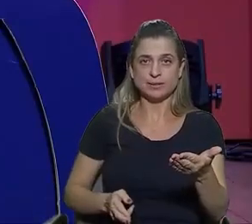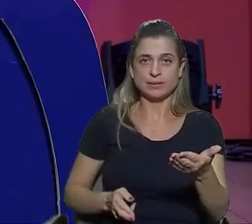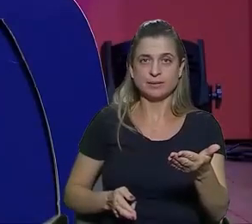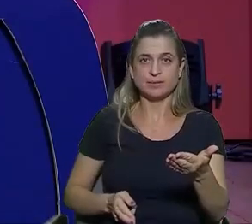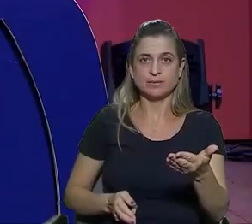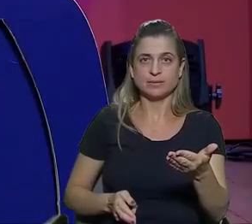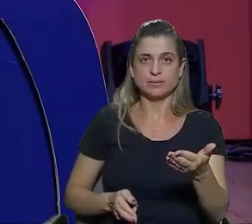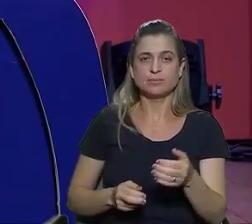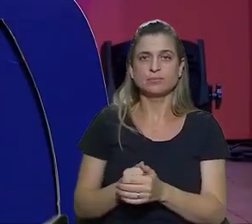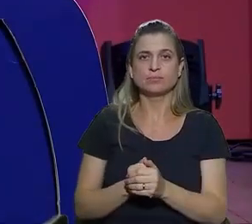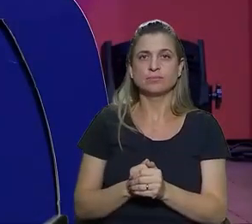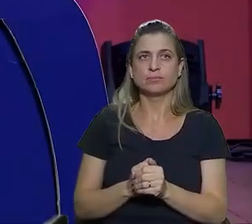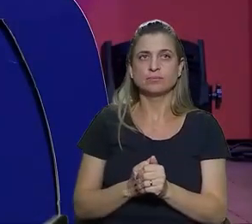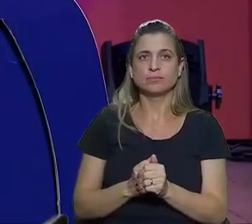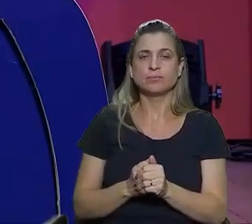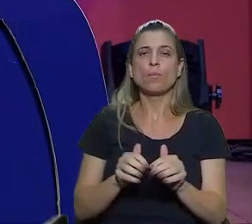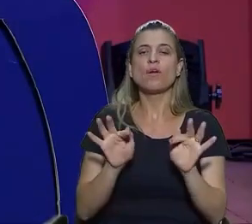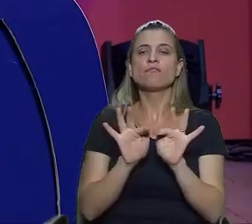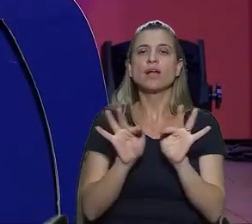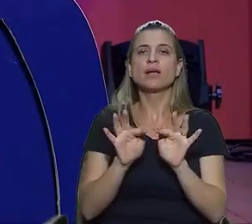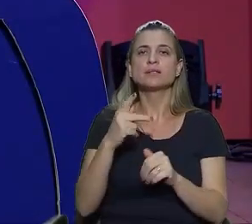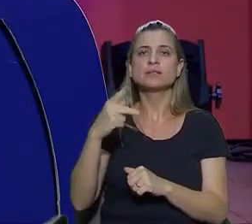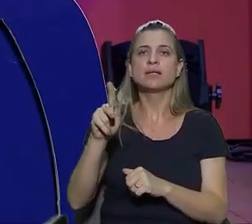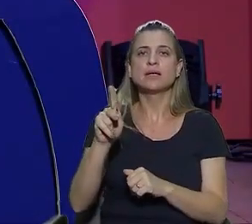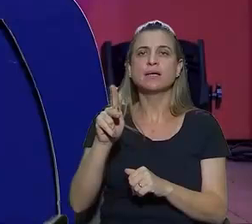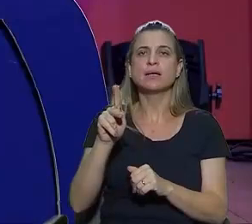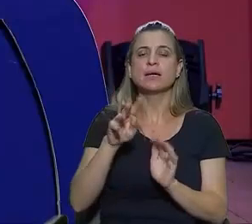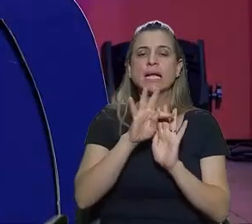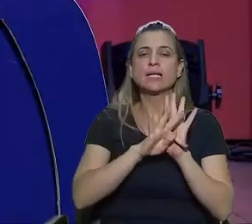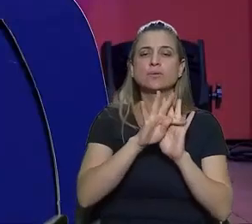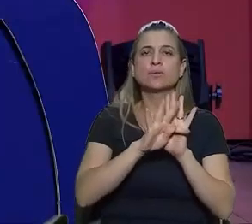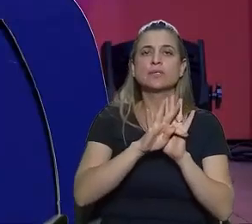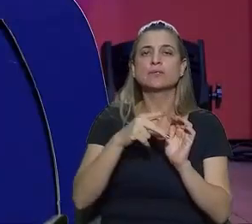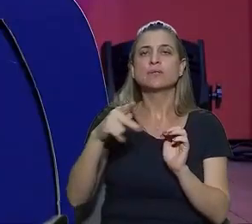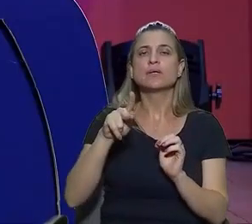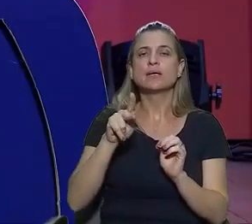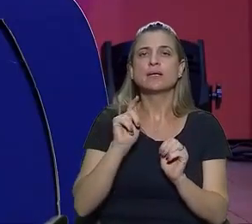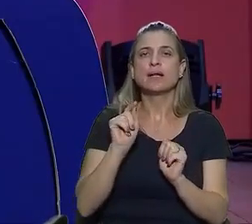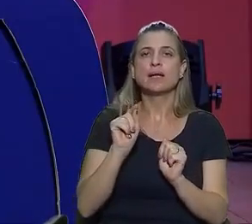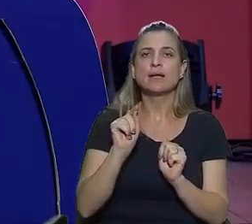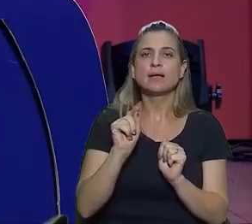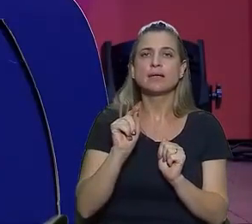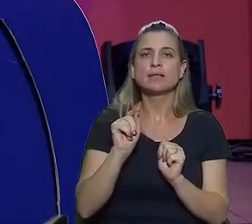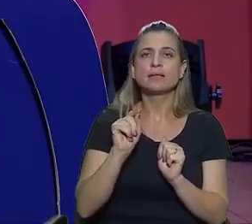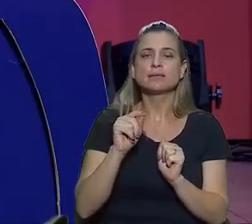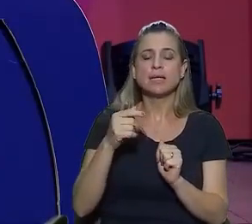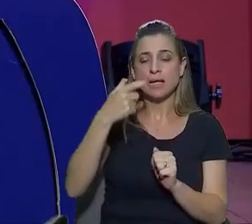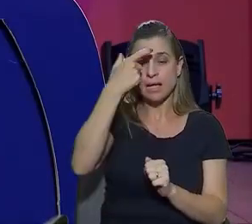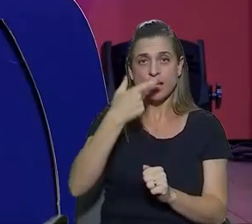E uma das frases que ele disse, que está no texto dele, é: eu sou